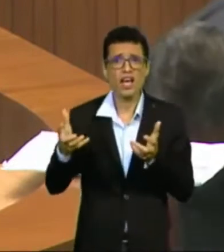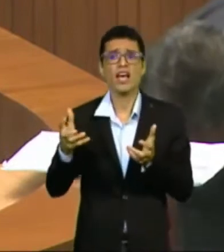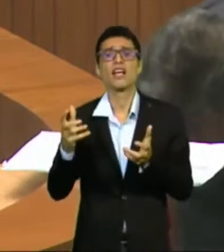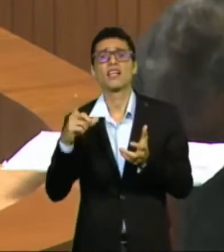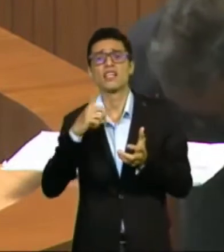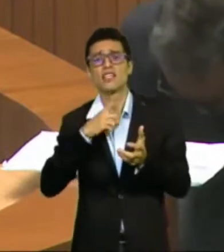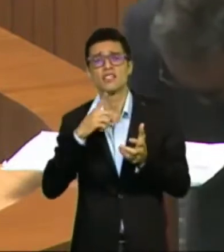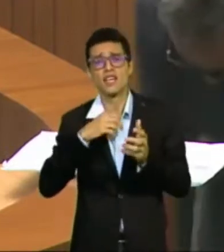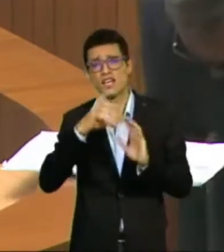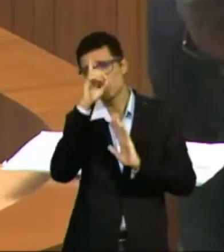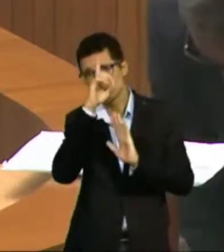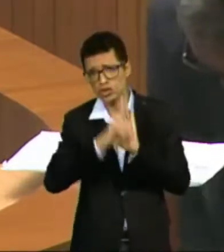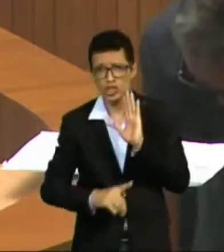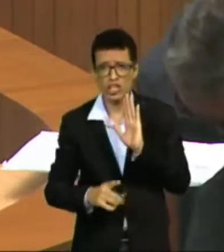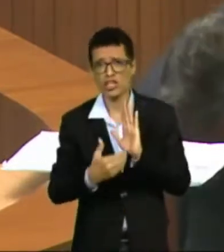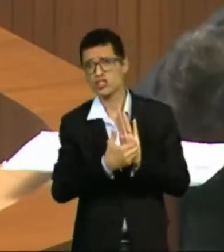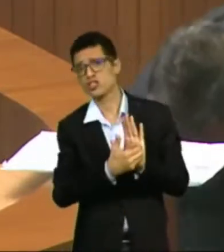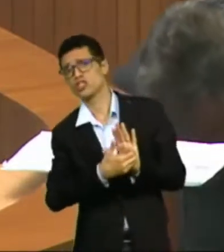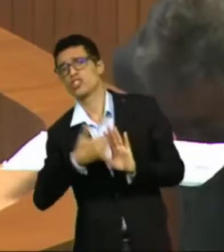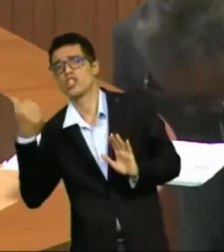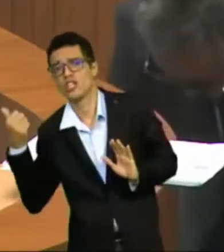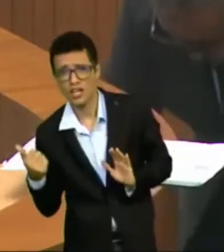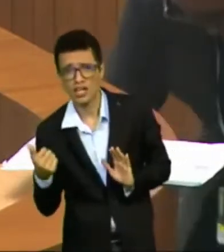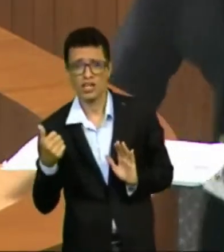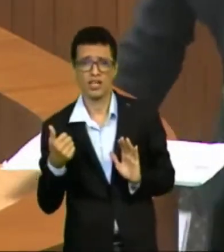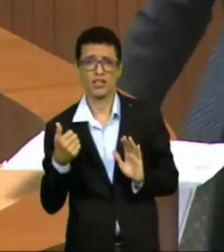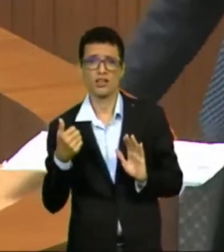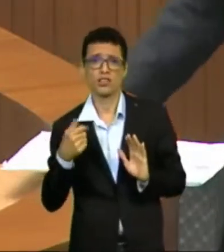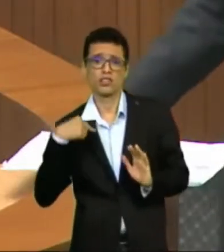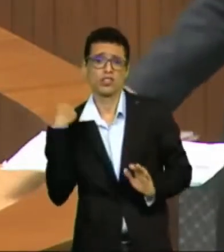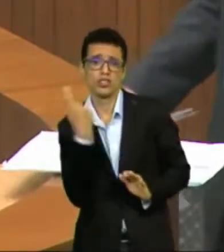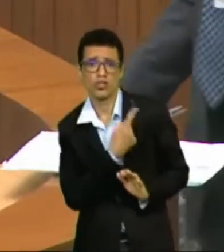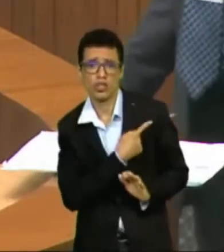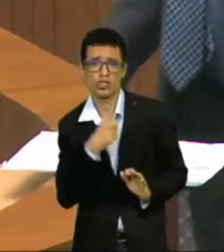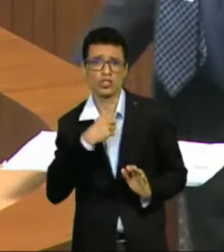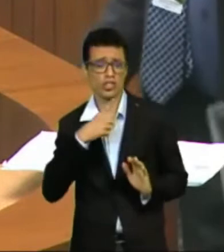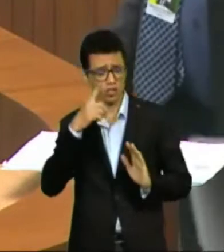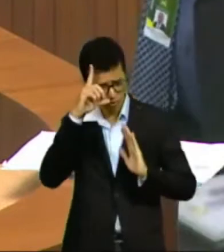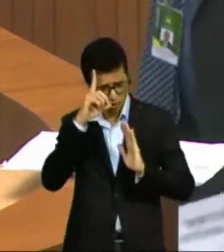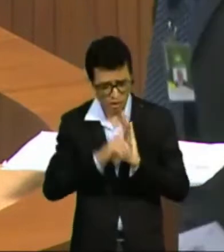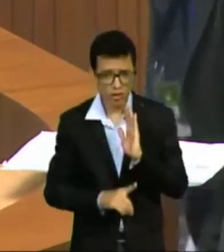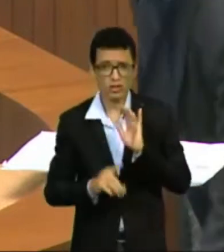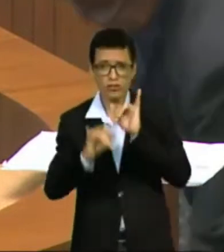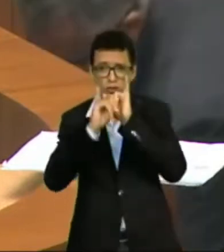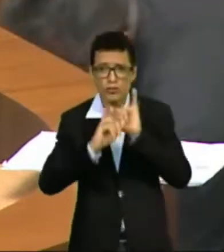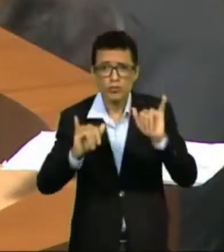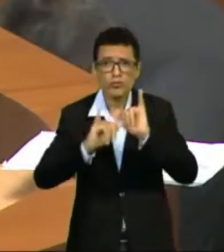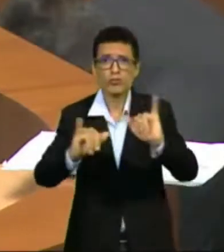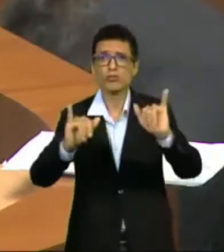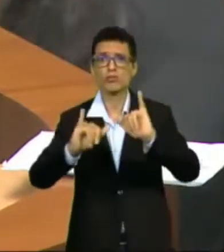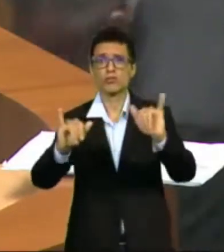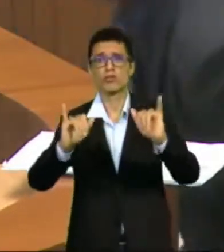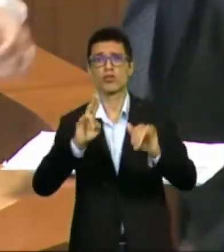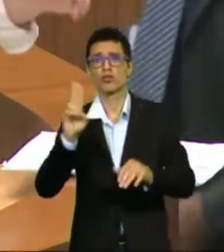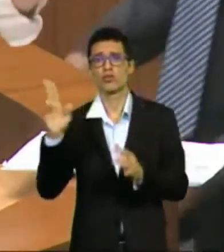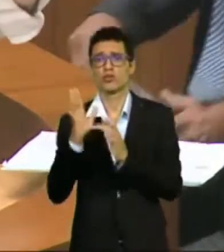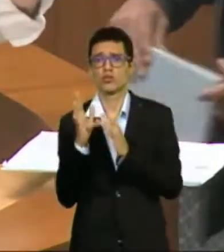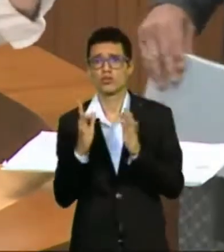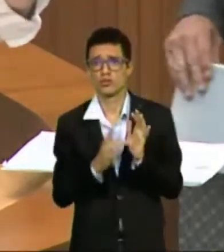fundamental de professar o nome do nosso Senhor Jesus Cristo. Todos sabem que eu apelo.